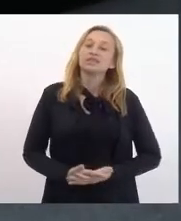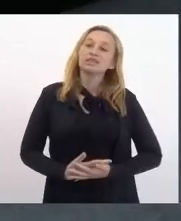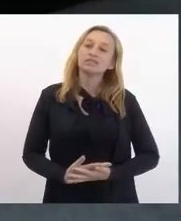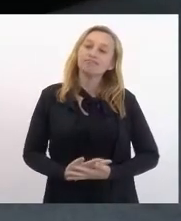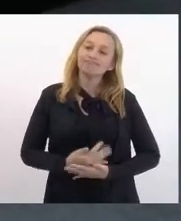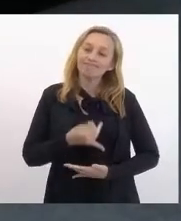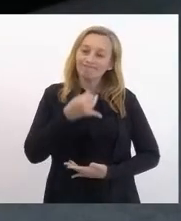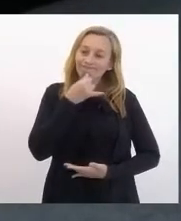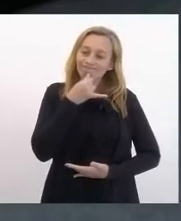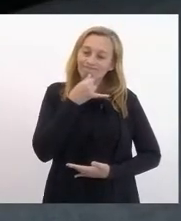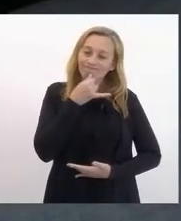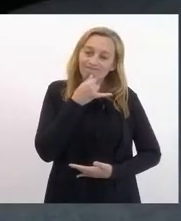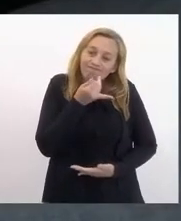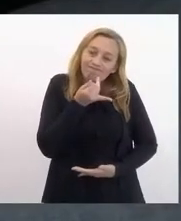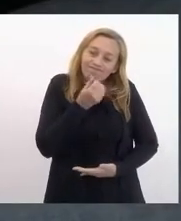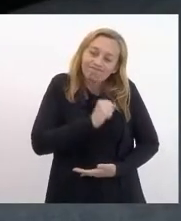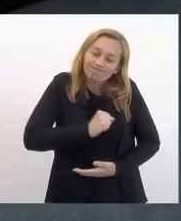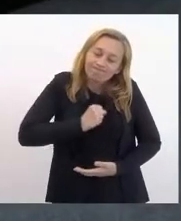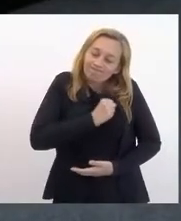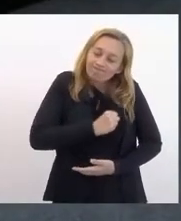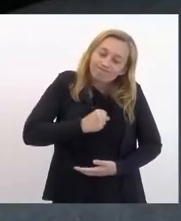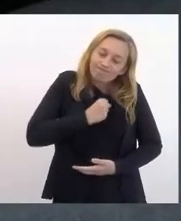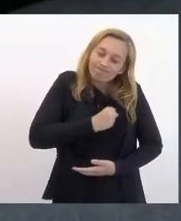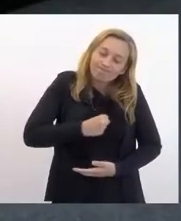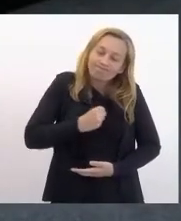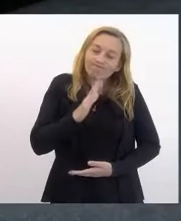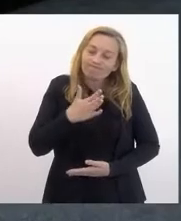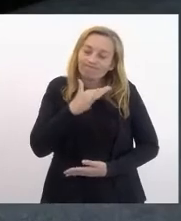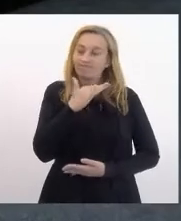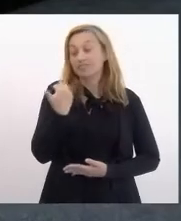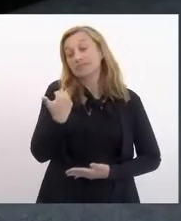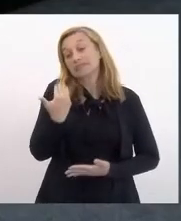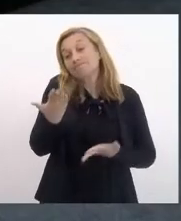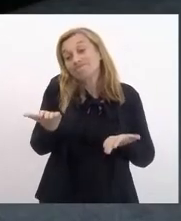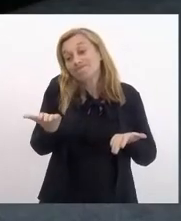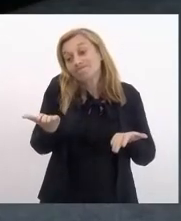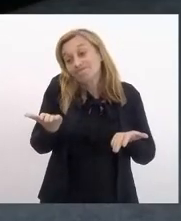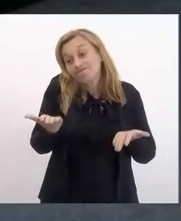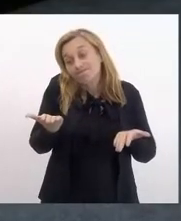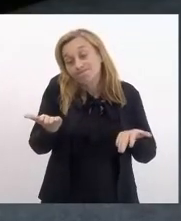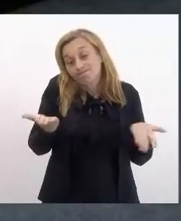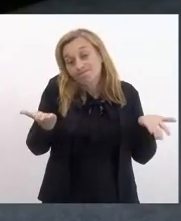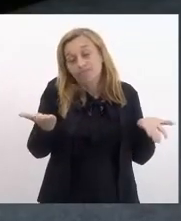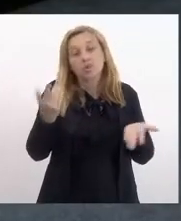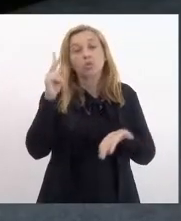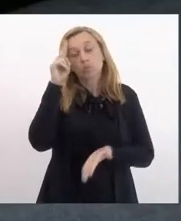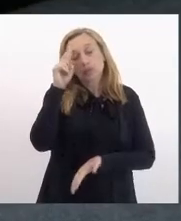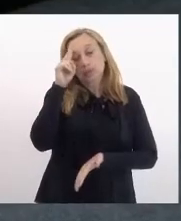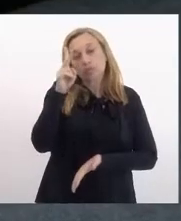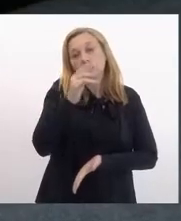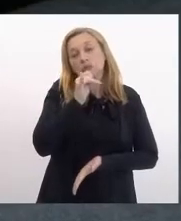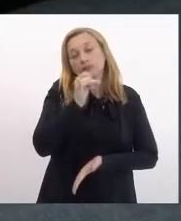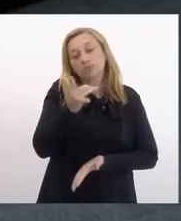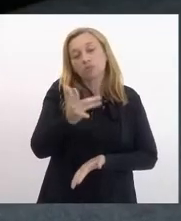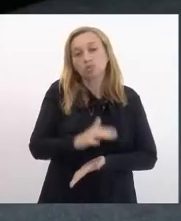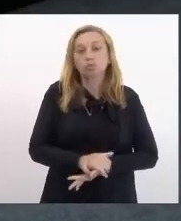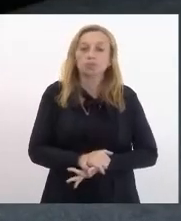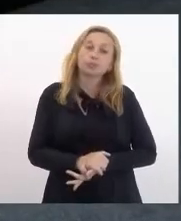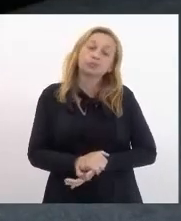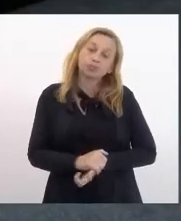lamento profundamente não existir mais no nosso meio. Né? Eu me lembro, por exemplo,